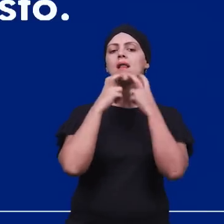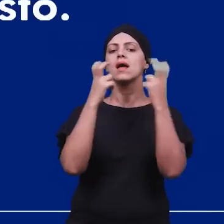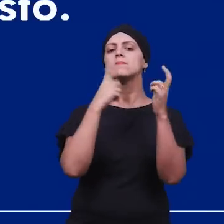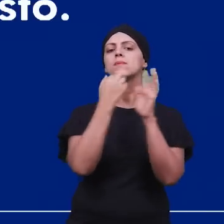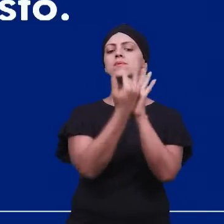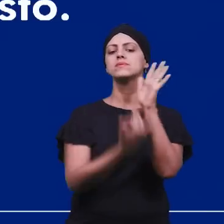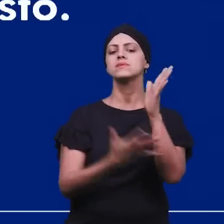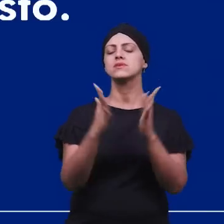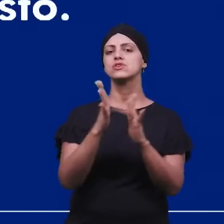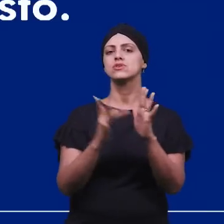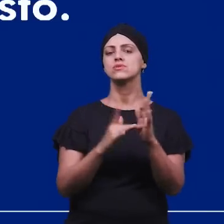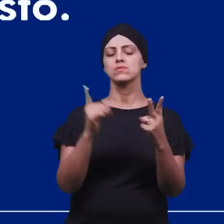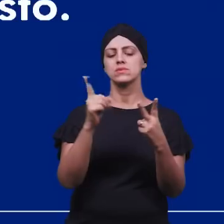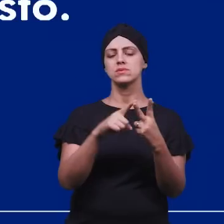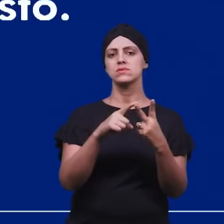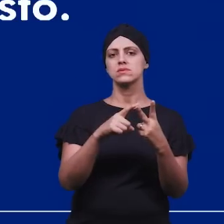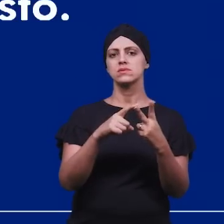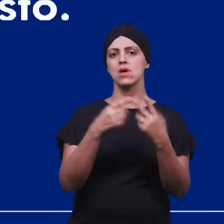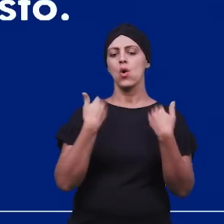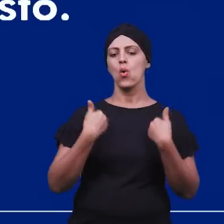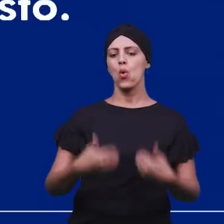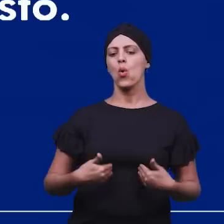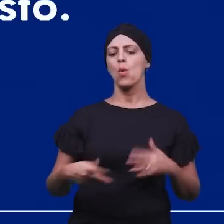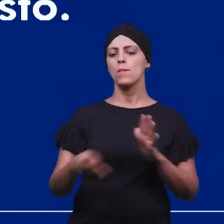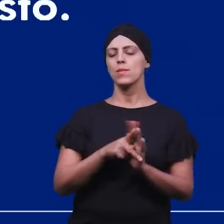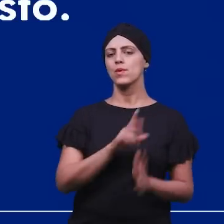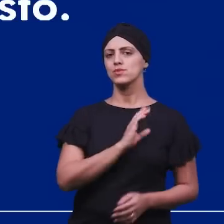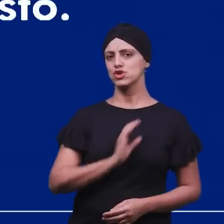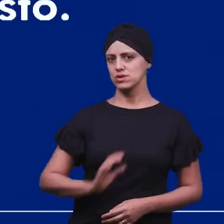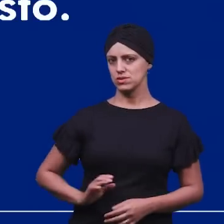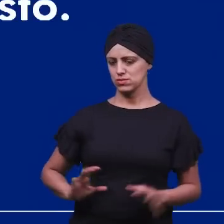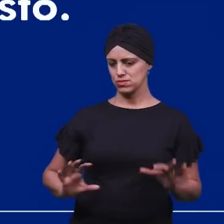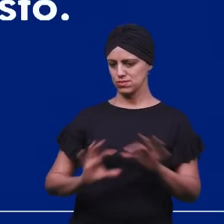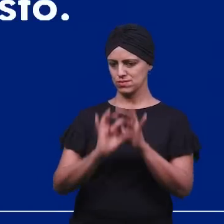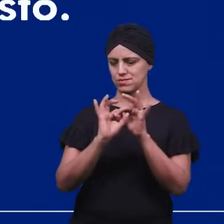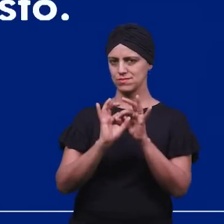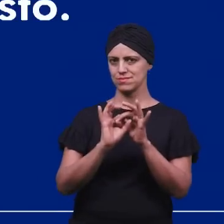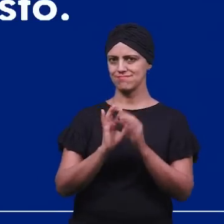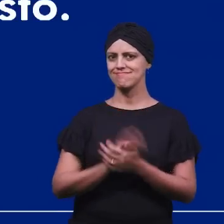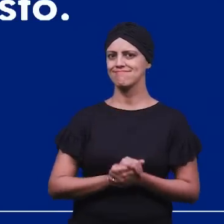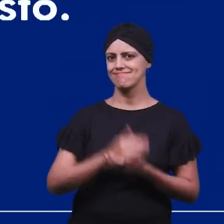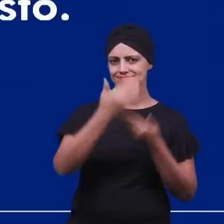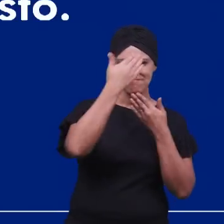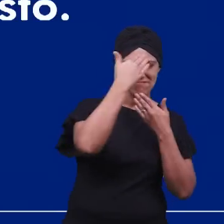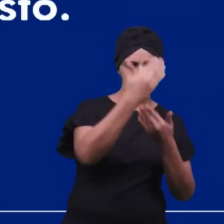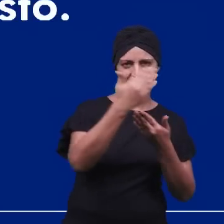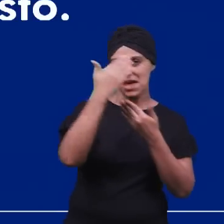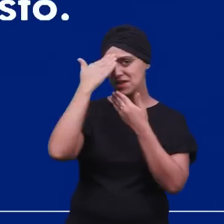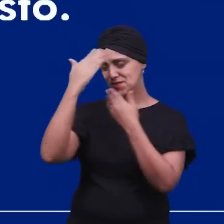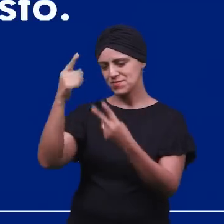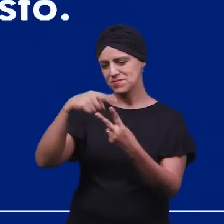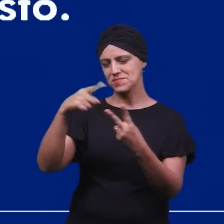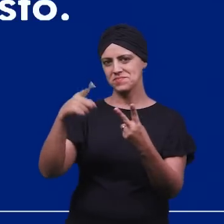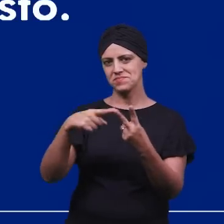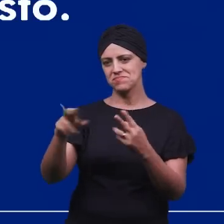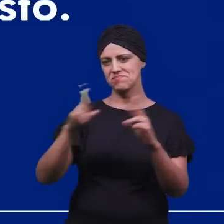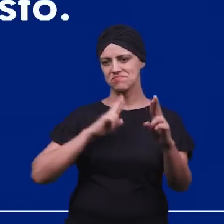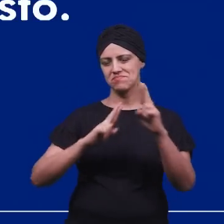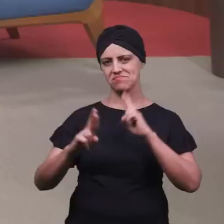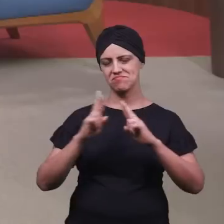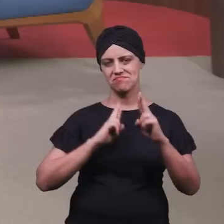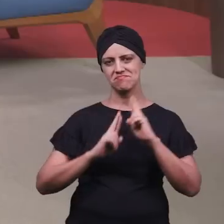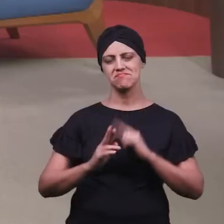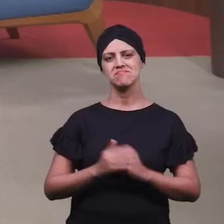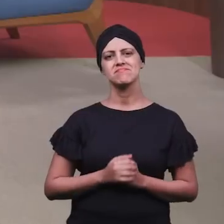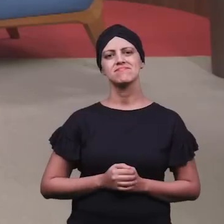12:7, são o clamor pelo sangue de Jesus e corpo de Cristo. Então aqui as respostas. Obrigado, Gustavo,